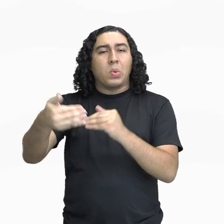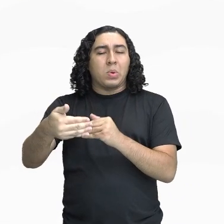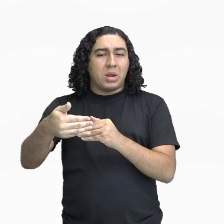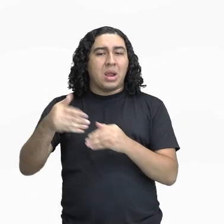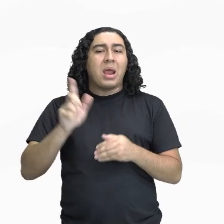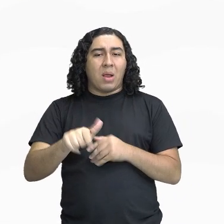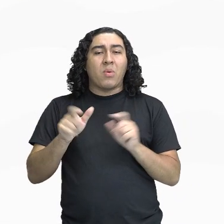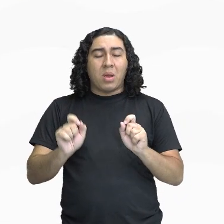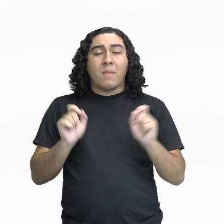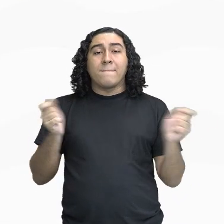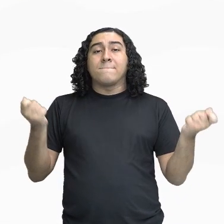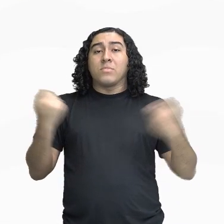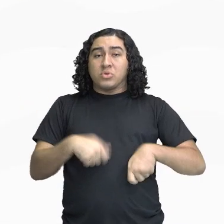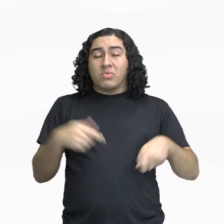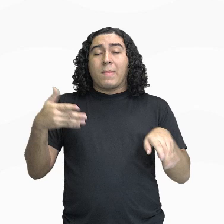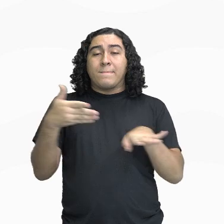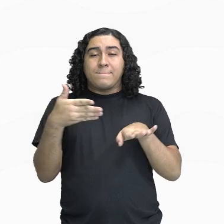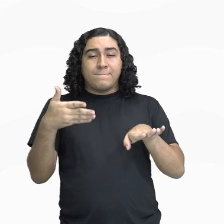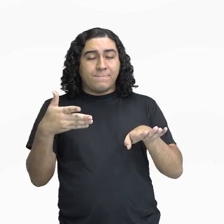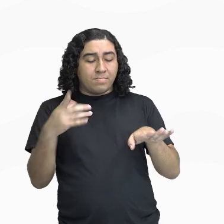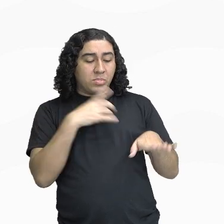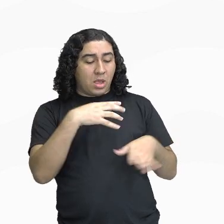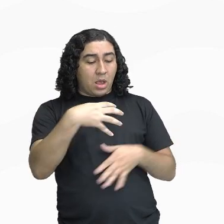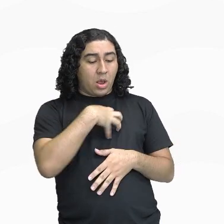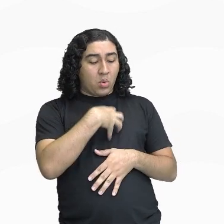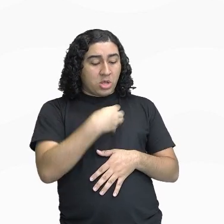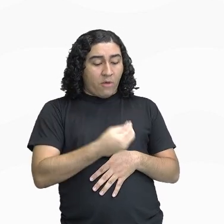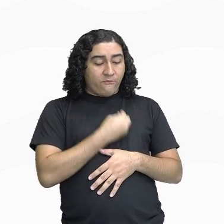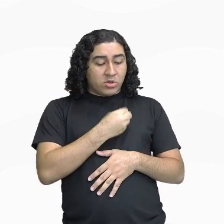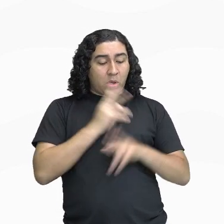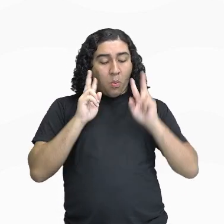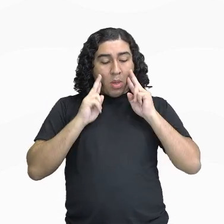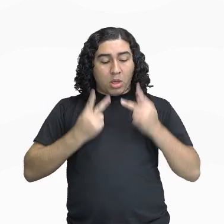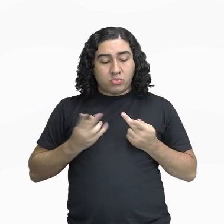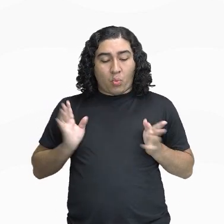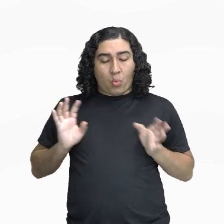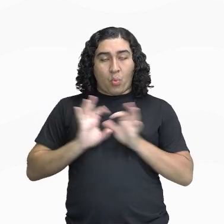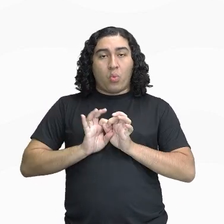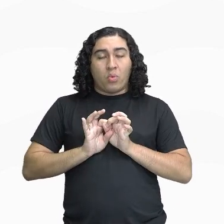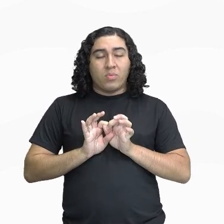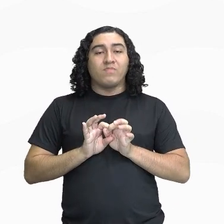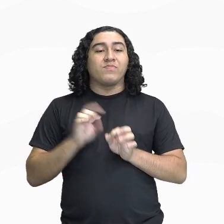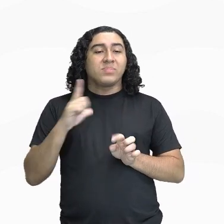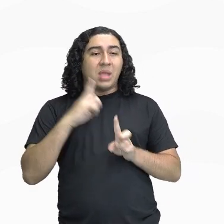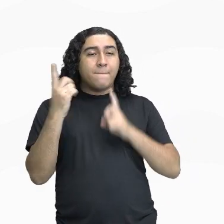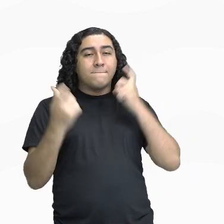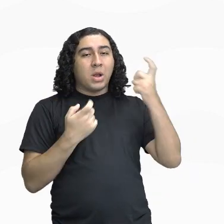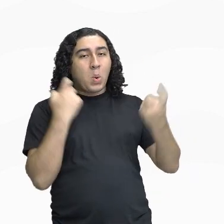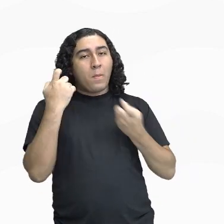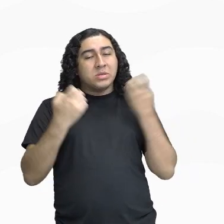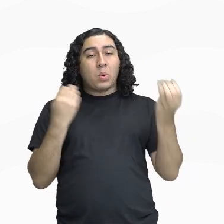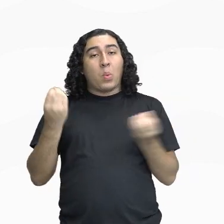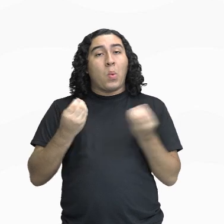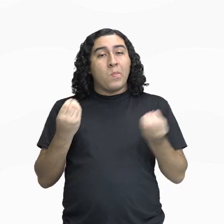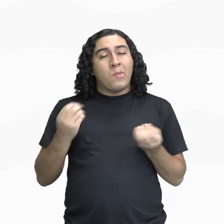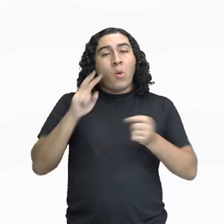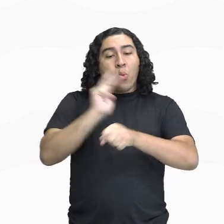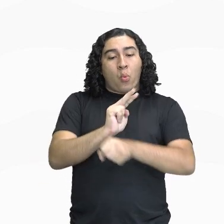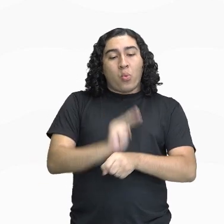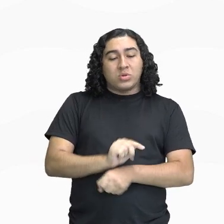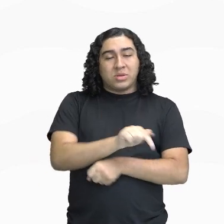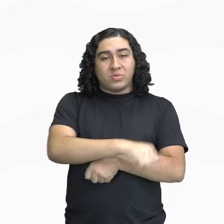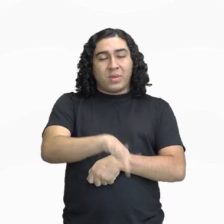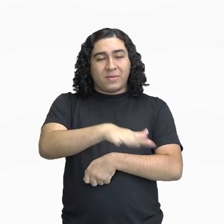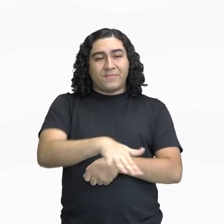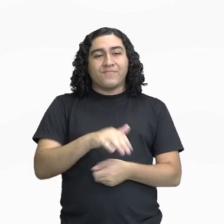algo que faz parte do ser humano. Portanto, eles têm todo esse cuidado, essa preocupação com a sua preservação.